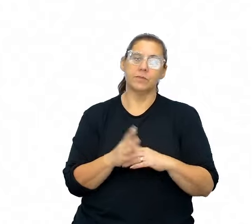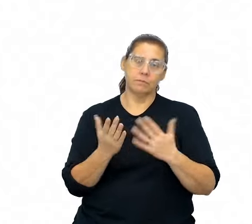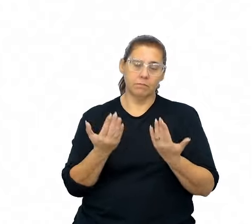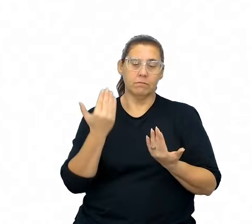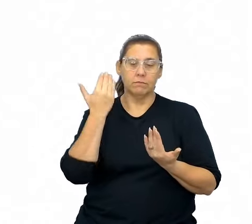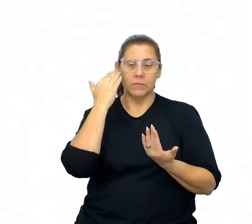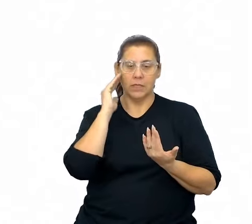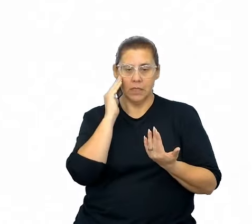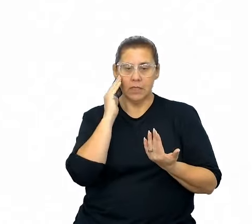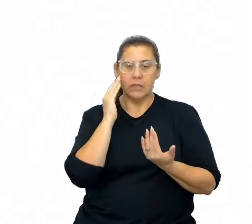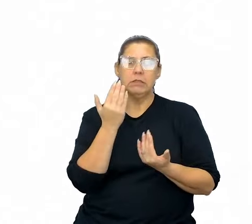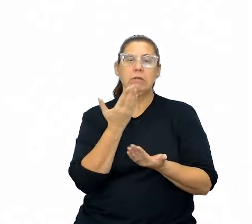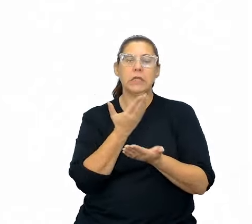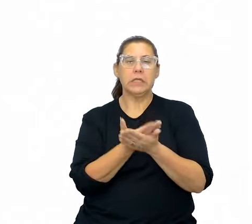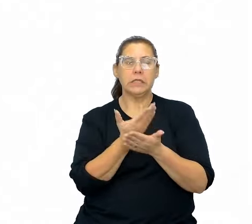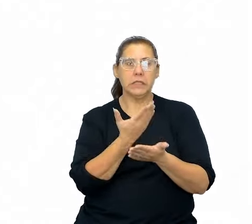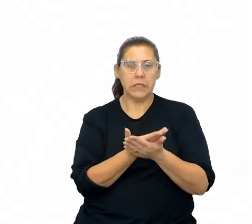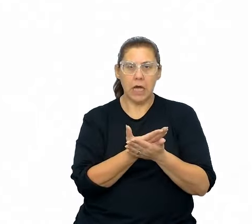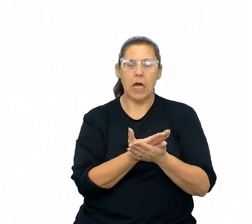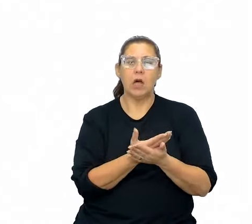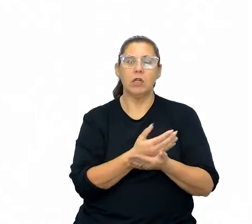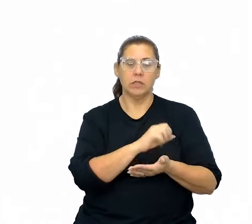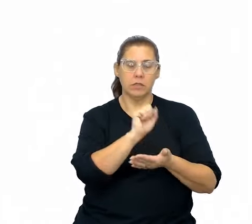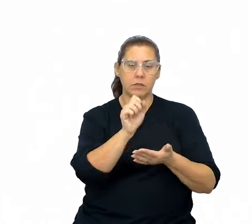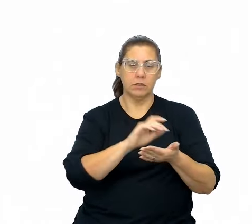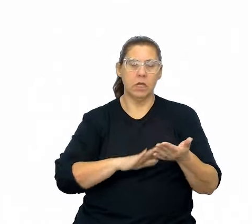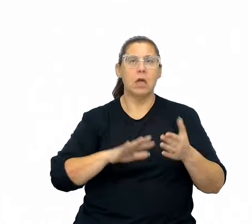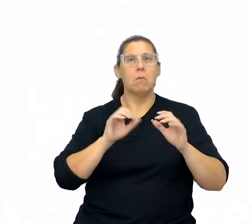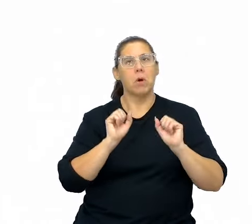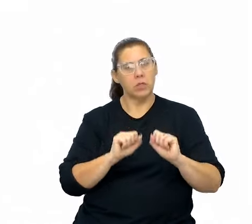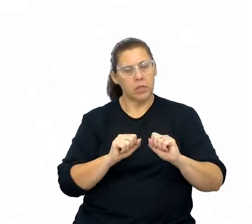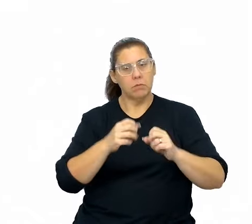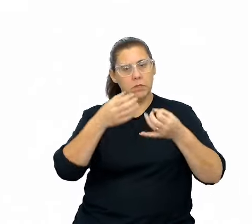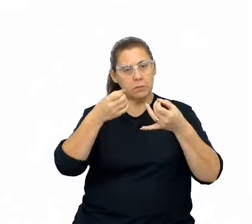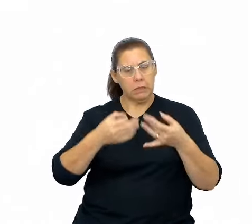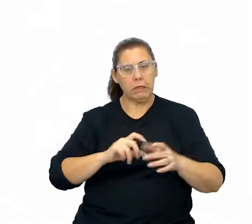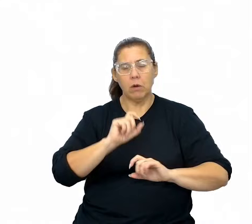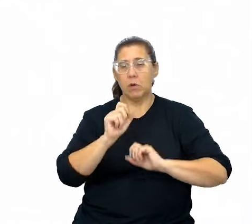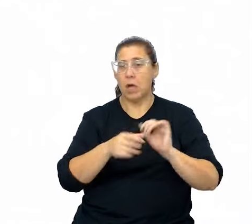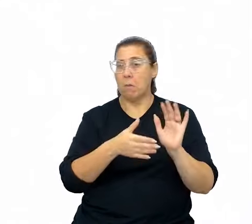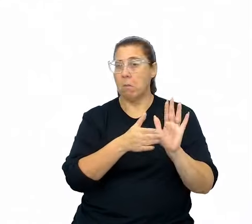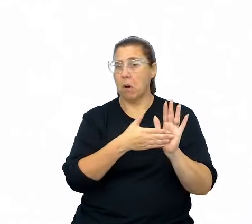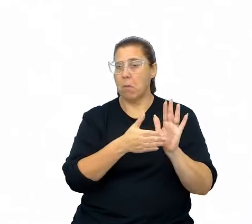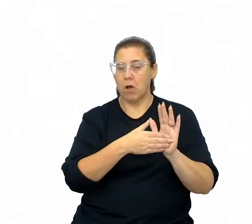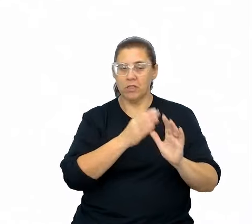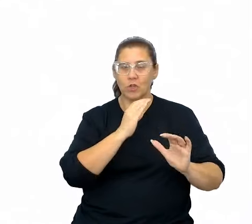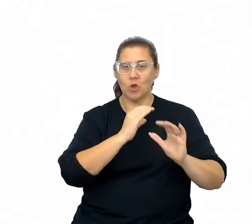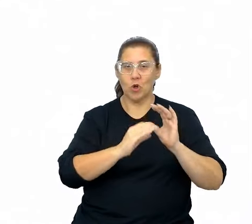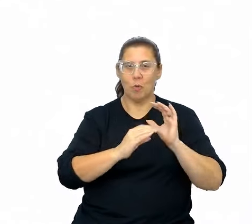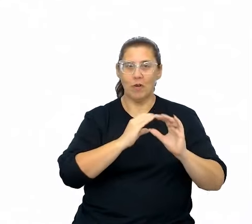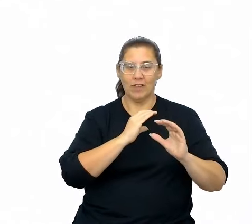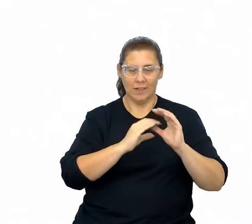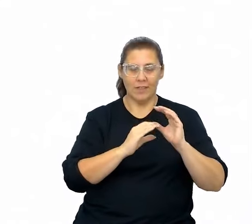Considerando a descrição das aulas e das atividades, podemos afirmar que o propósito comunicativo dessa sequência